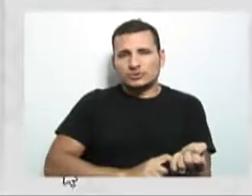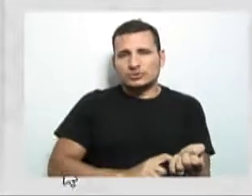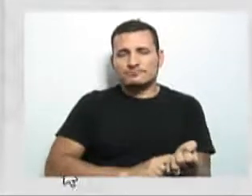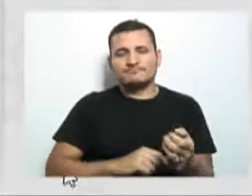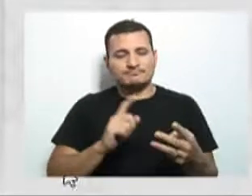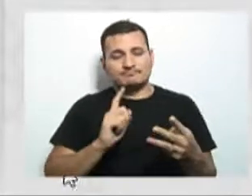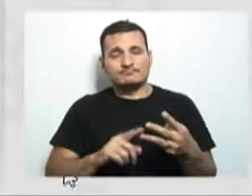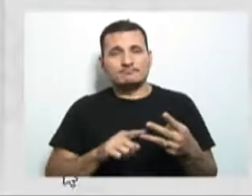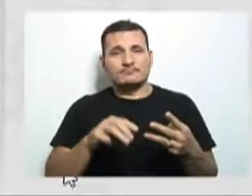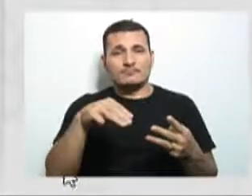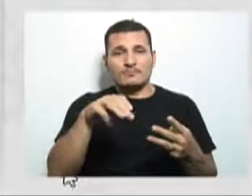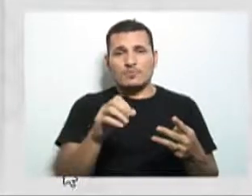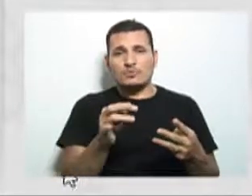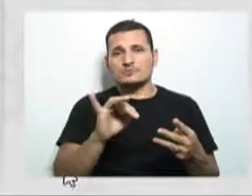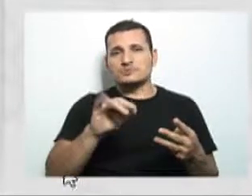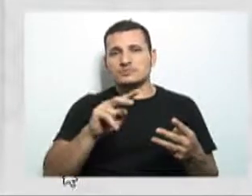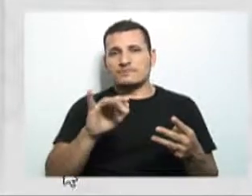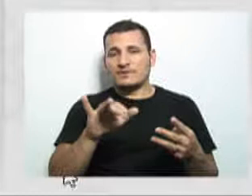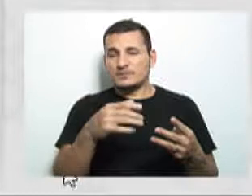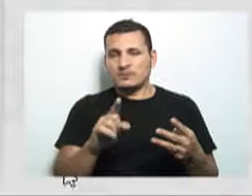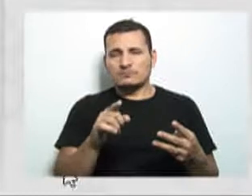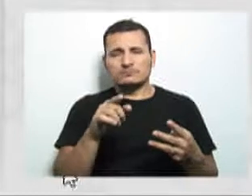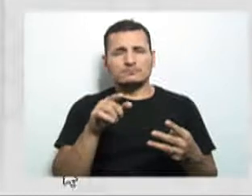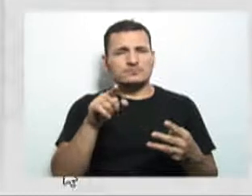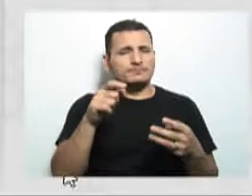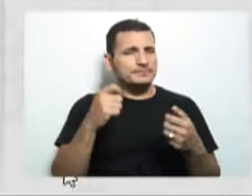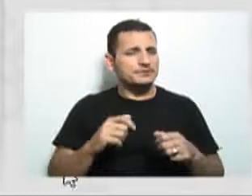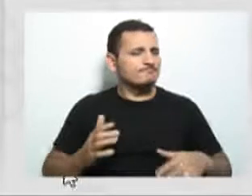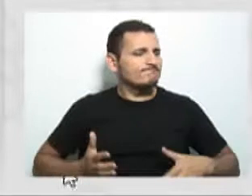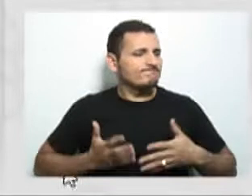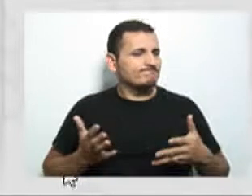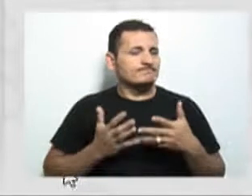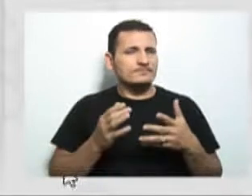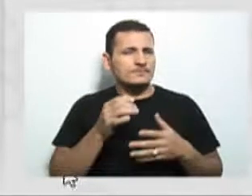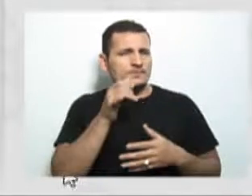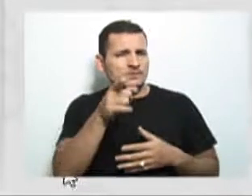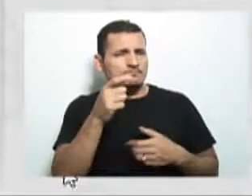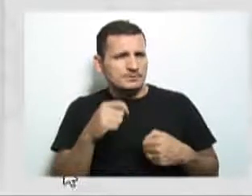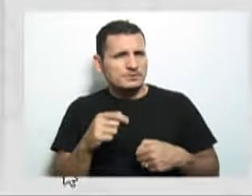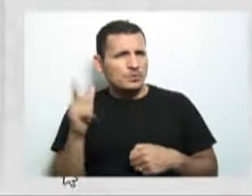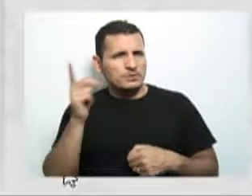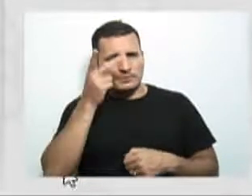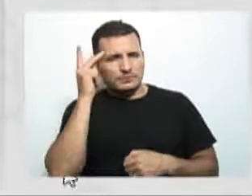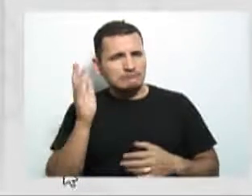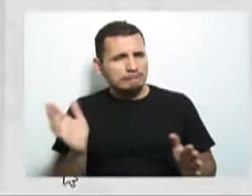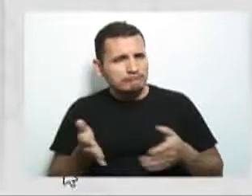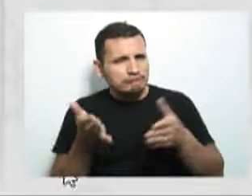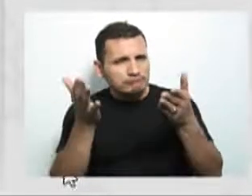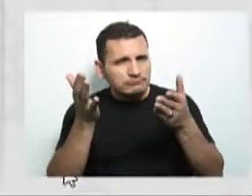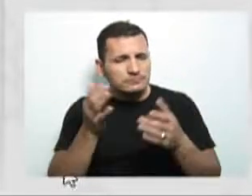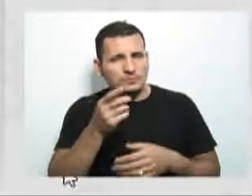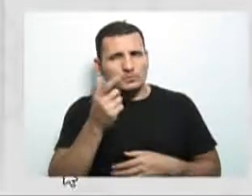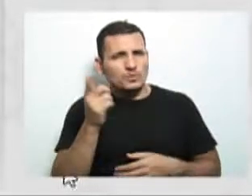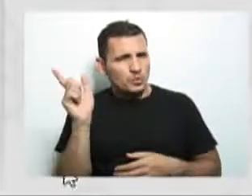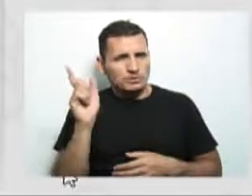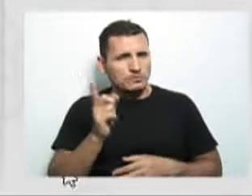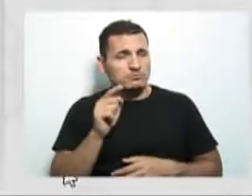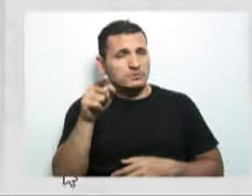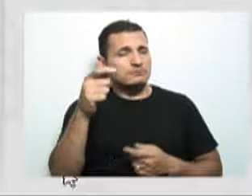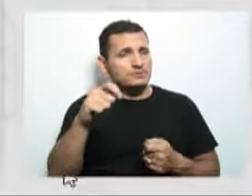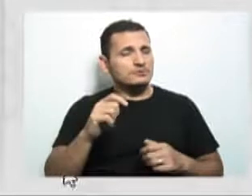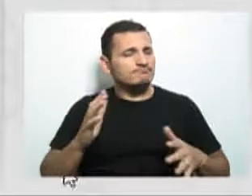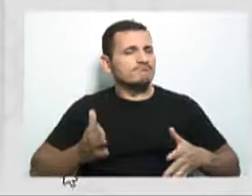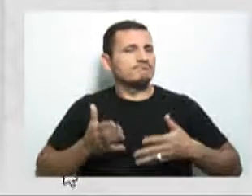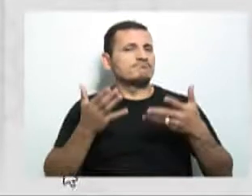automotivação. Será que você precisa de uma pessoa sempre dizendo, faça isso, faça aquilo, precisa disso, precisa daquilo? Não, você tem que se